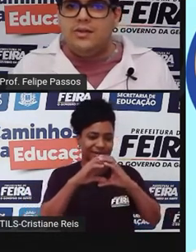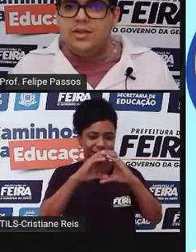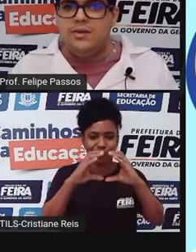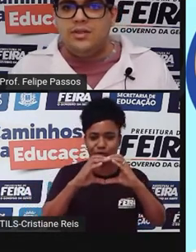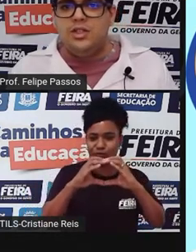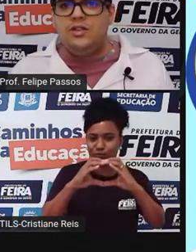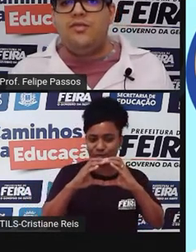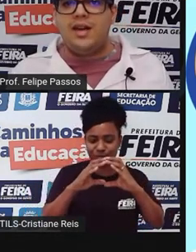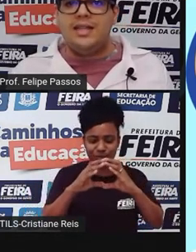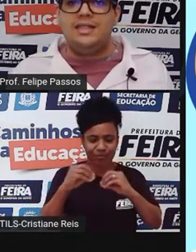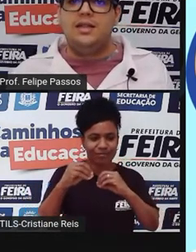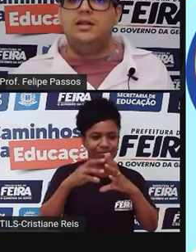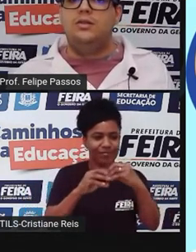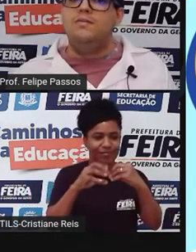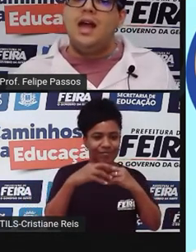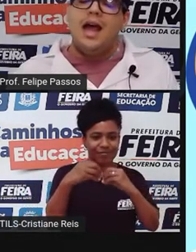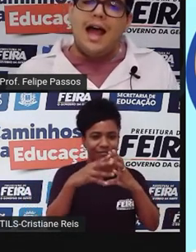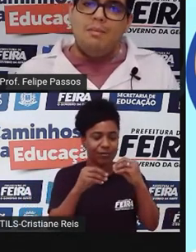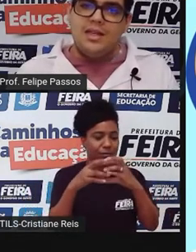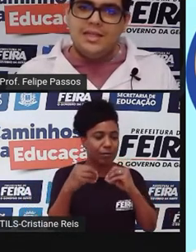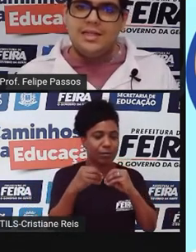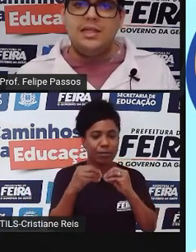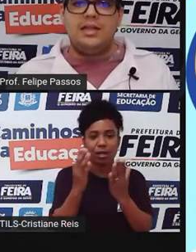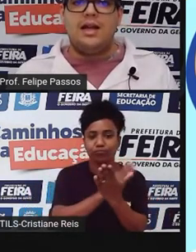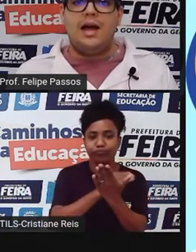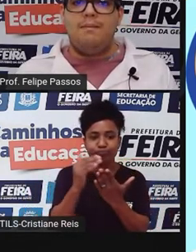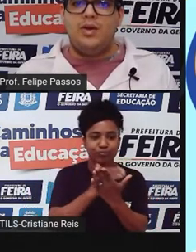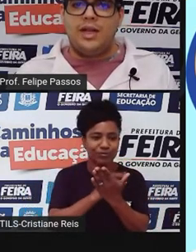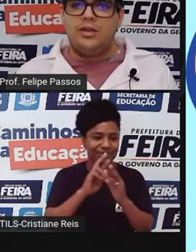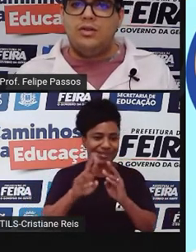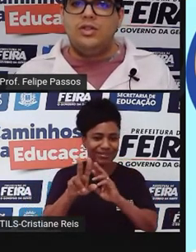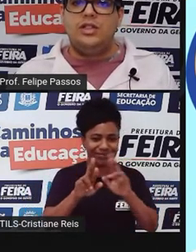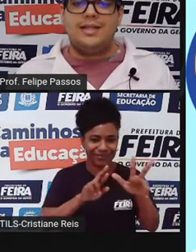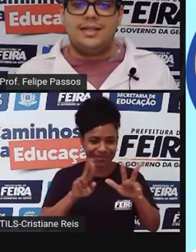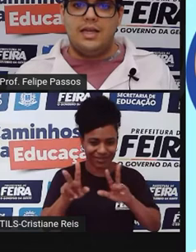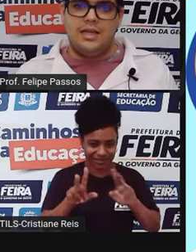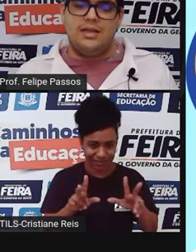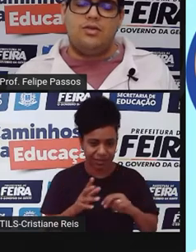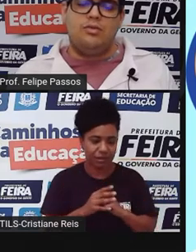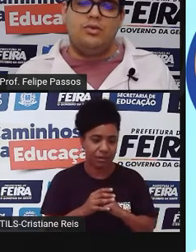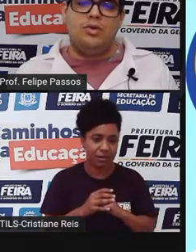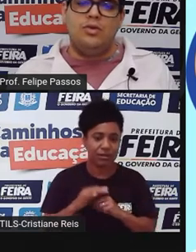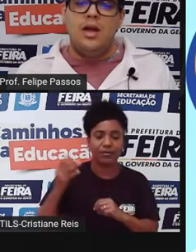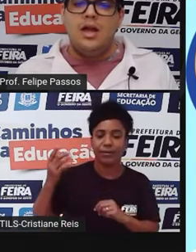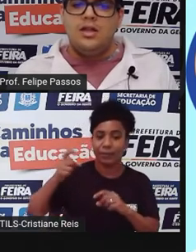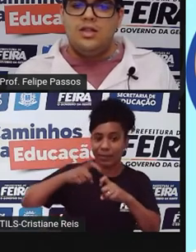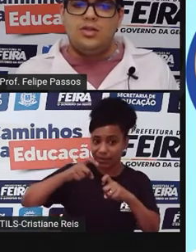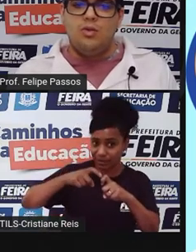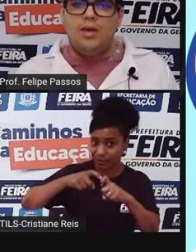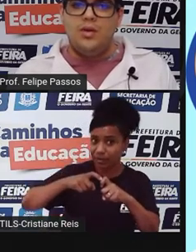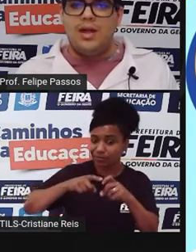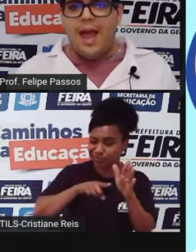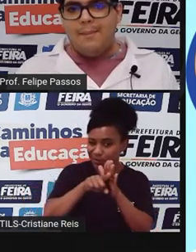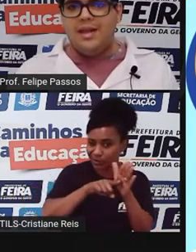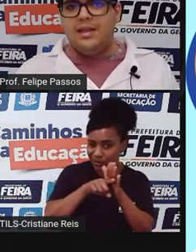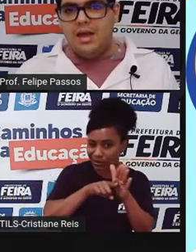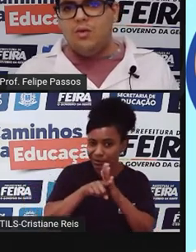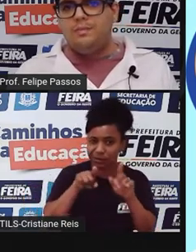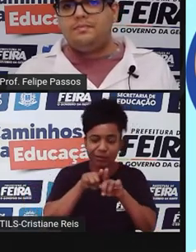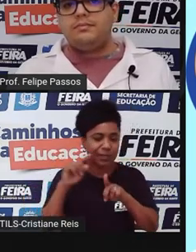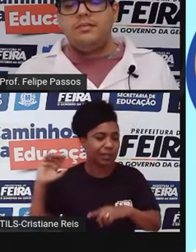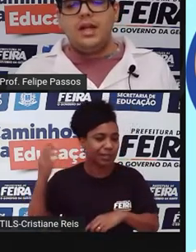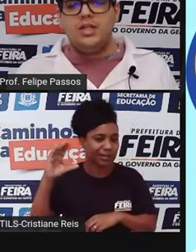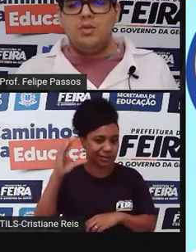essas células vão se diferenciando. A medicina, a biotecnologia, a ciência como um todo, descobriu, né,